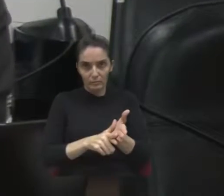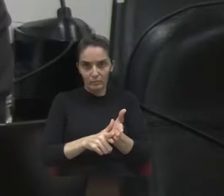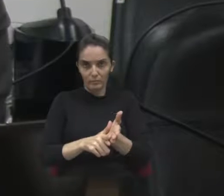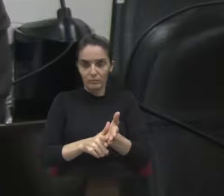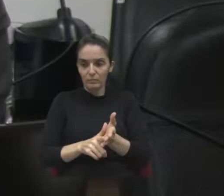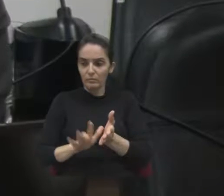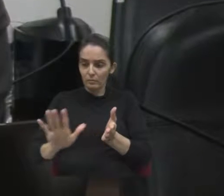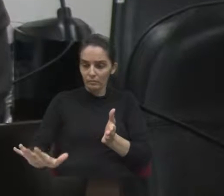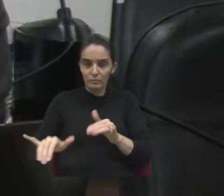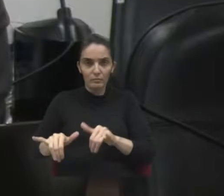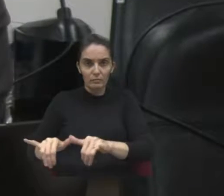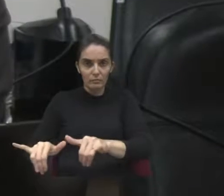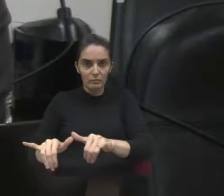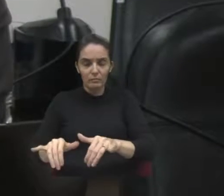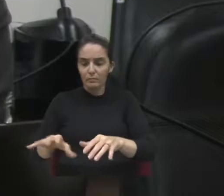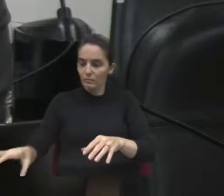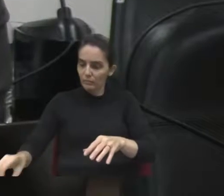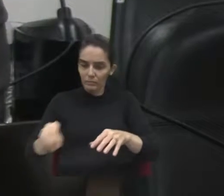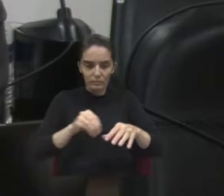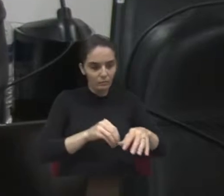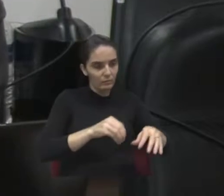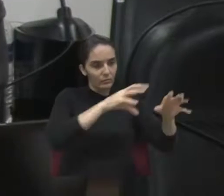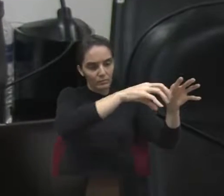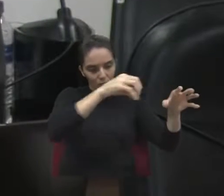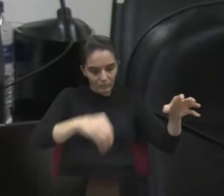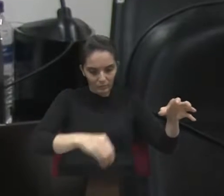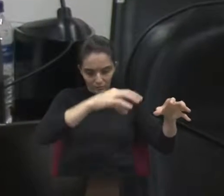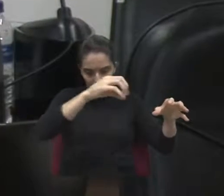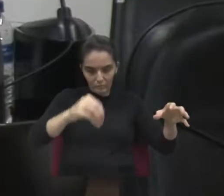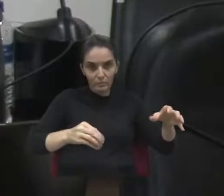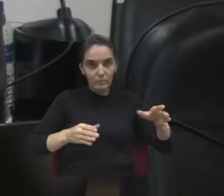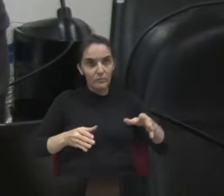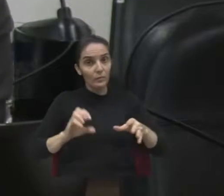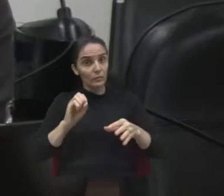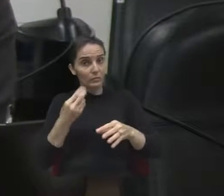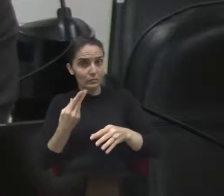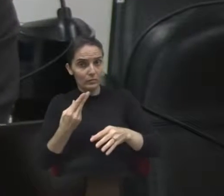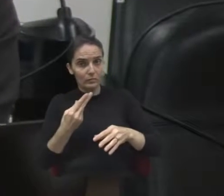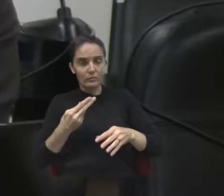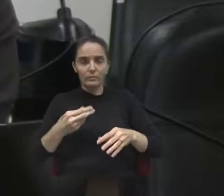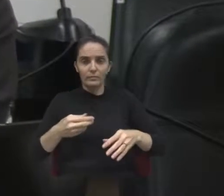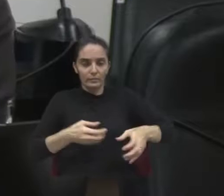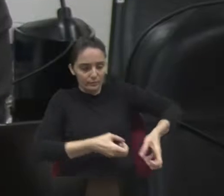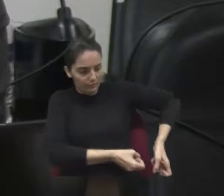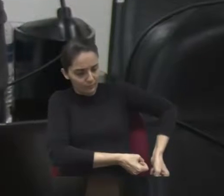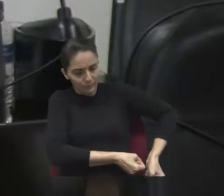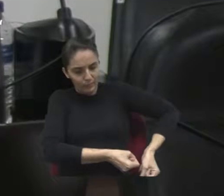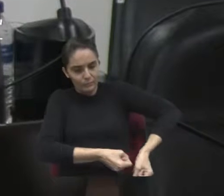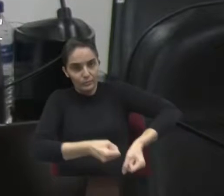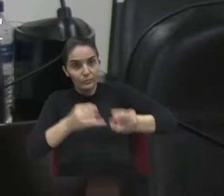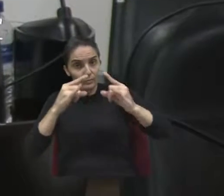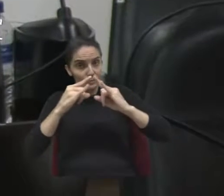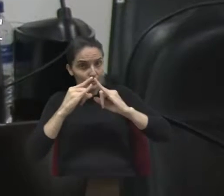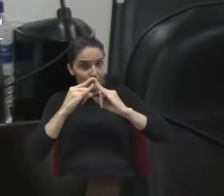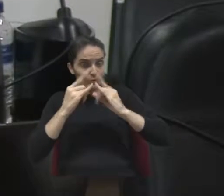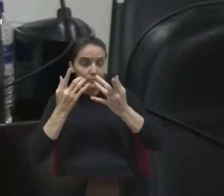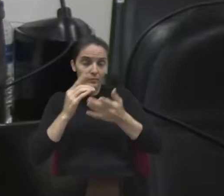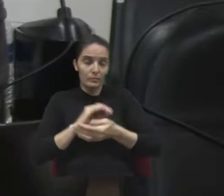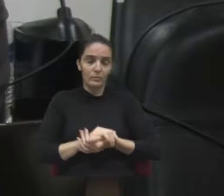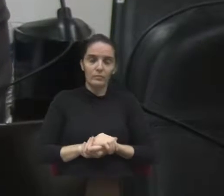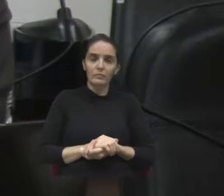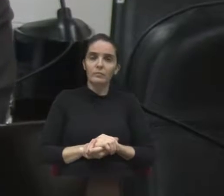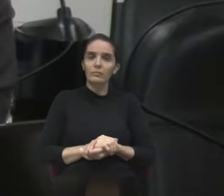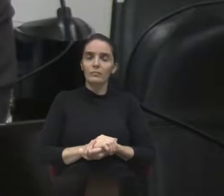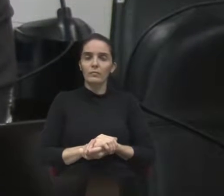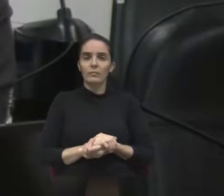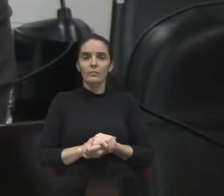sua compra. O carrinho de feira, muito bem lembrado pelo senhor. Então, eu vejo